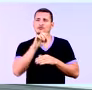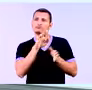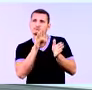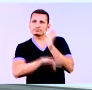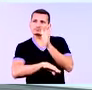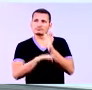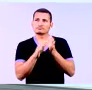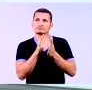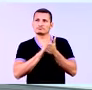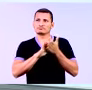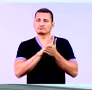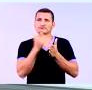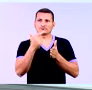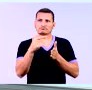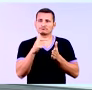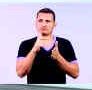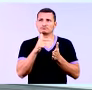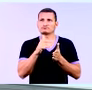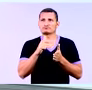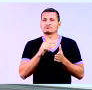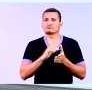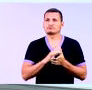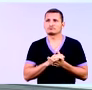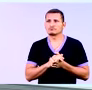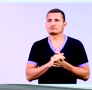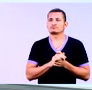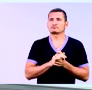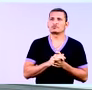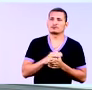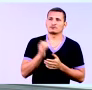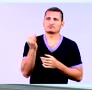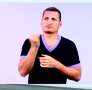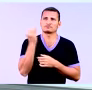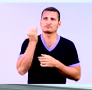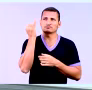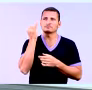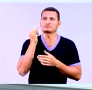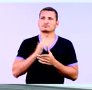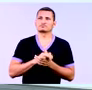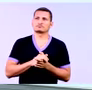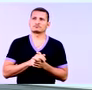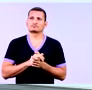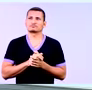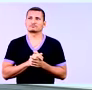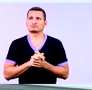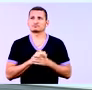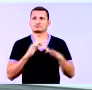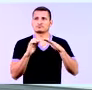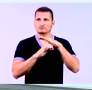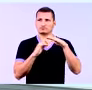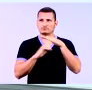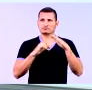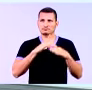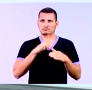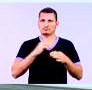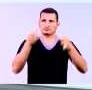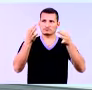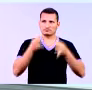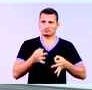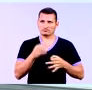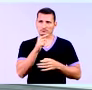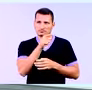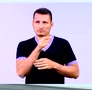o estoque não deve ser baixado. Né? E um detalhe importante, a empresa tem a certeza de que aquele